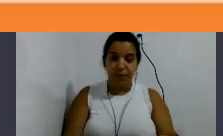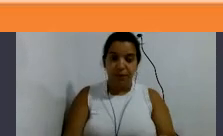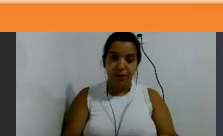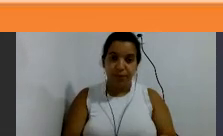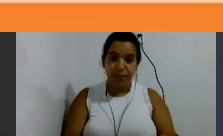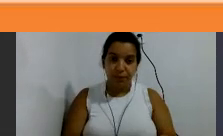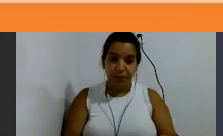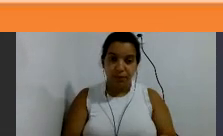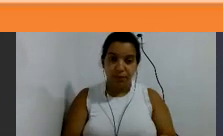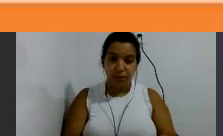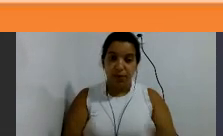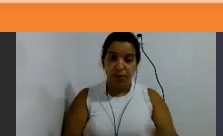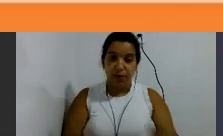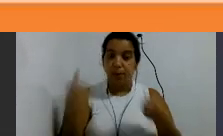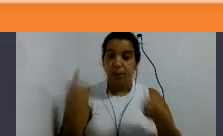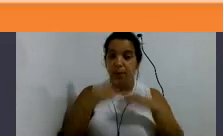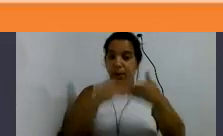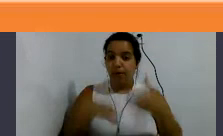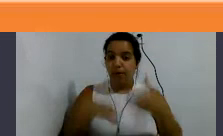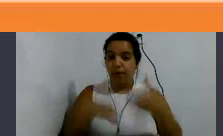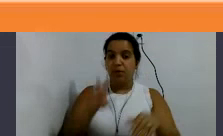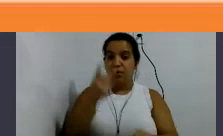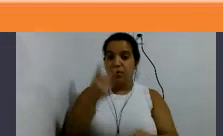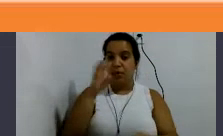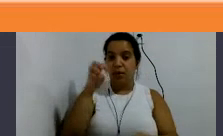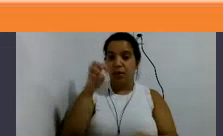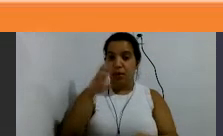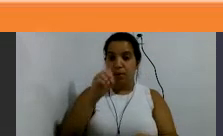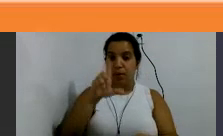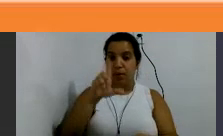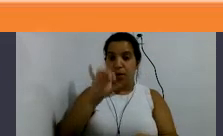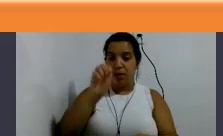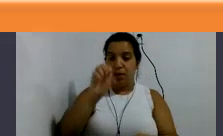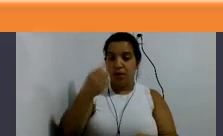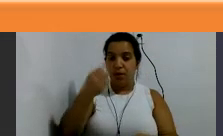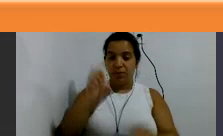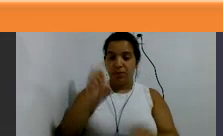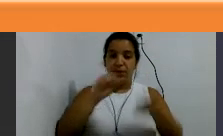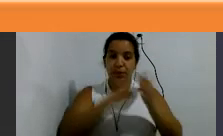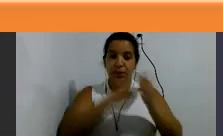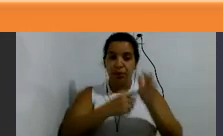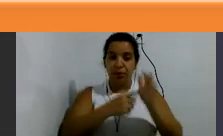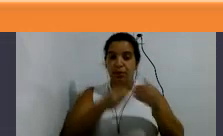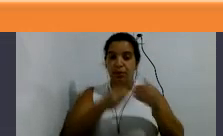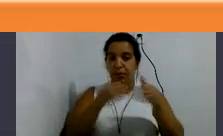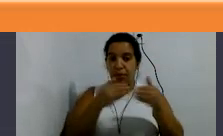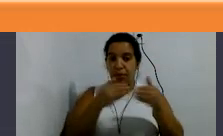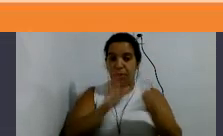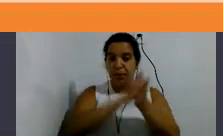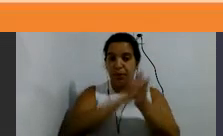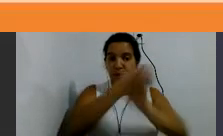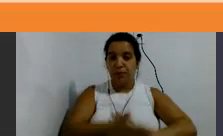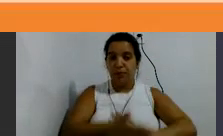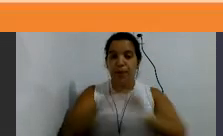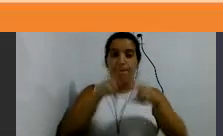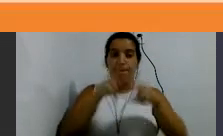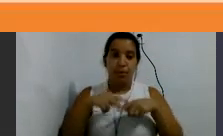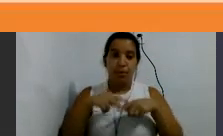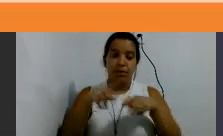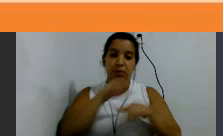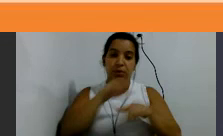Exatamente. Por causa do processo de hemólise. Então, ele entra dentro da hemácia, se multiplica lá dentro e rompe. Então, por isso que a gente tem